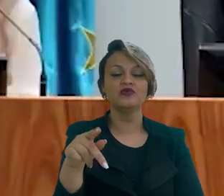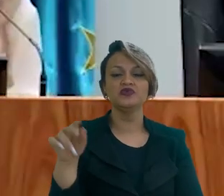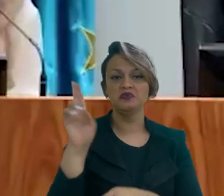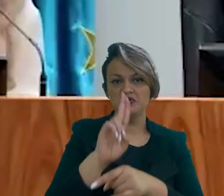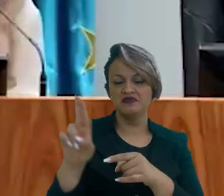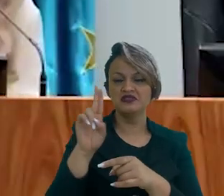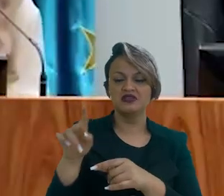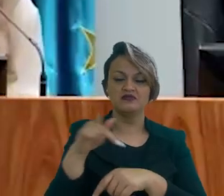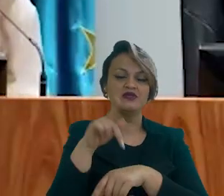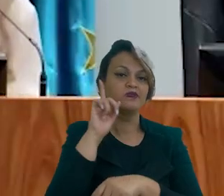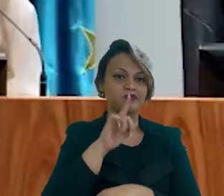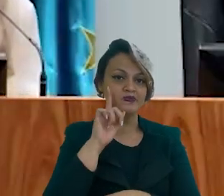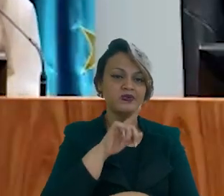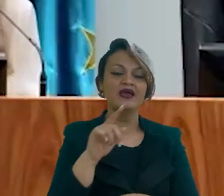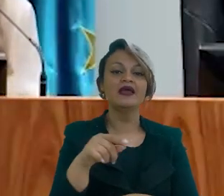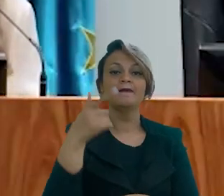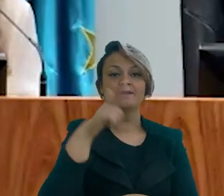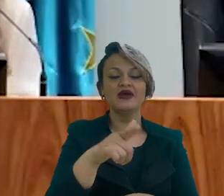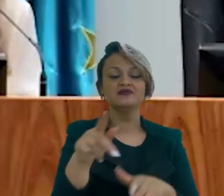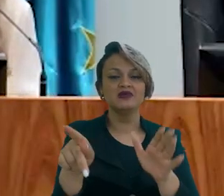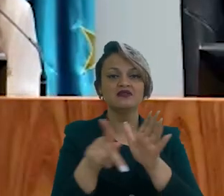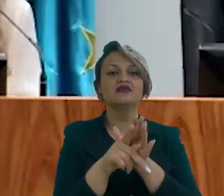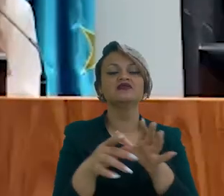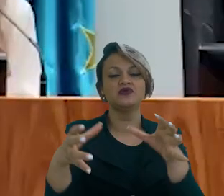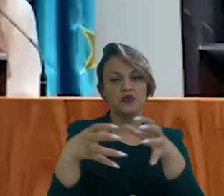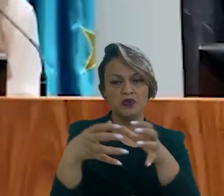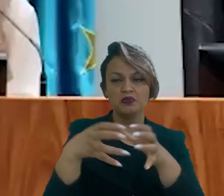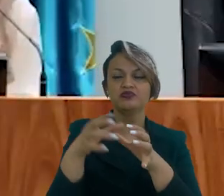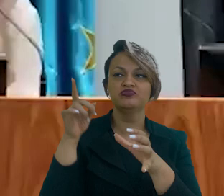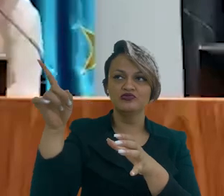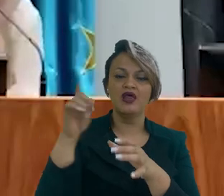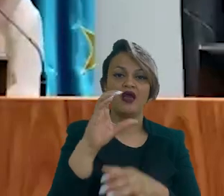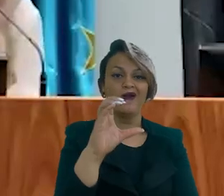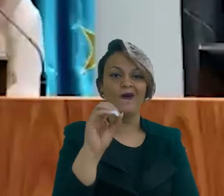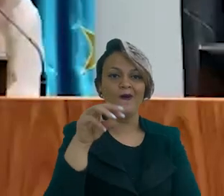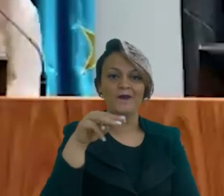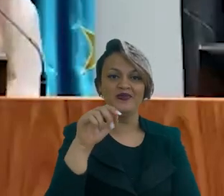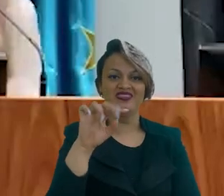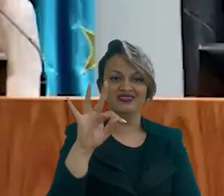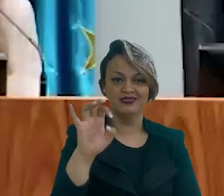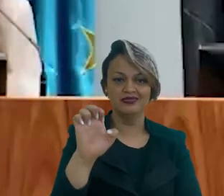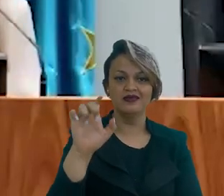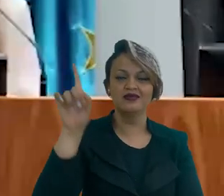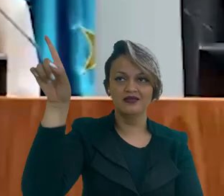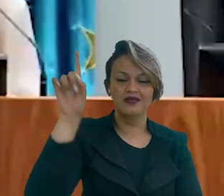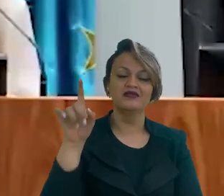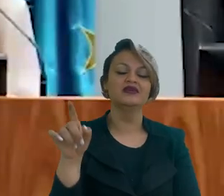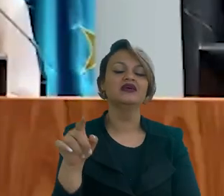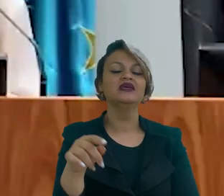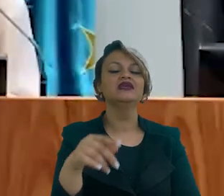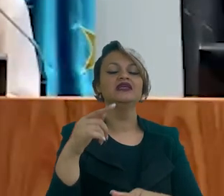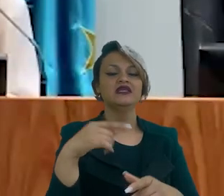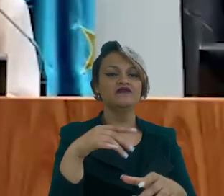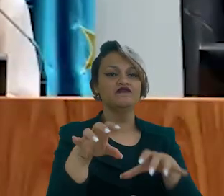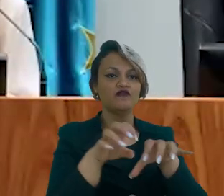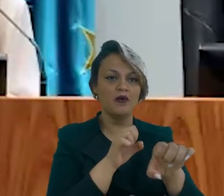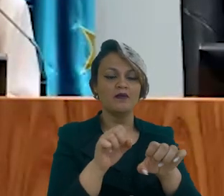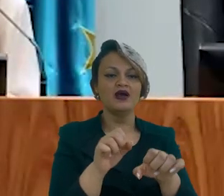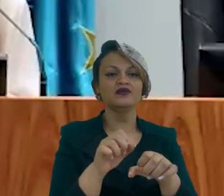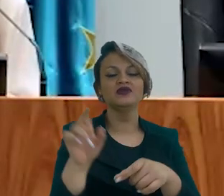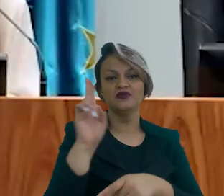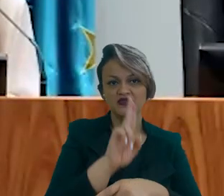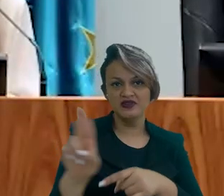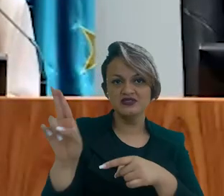do membro do comitê acadêmico do seu lol School e Doutor em Direito Civil e